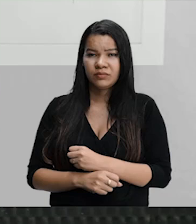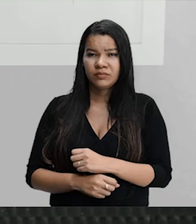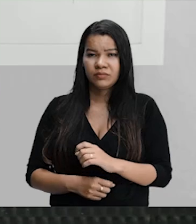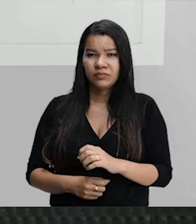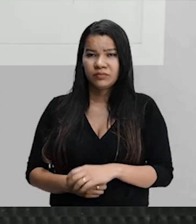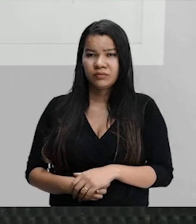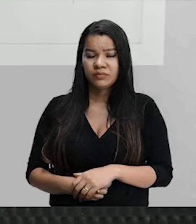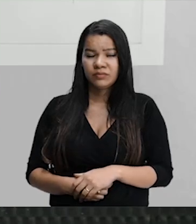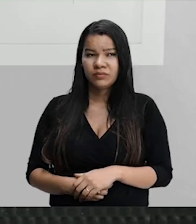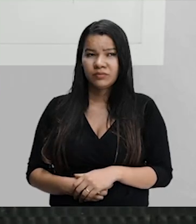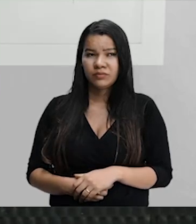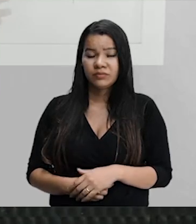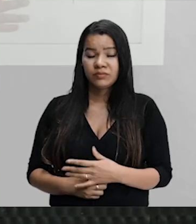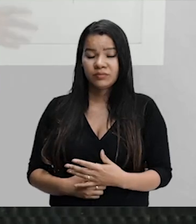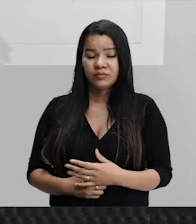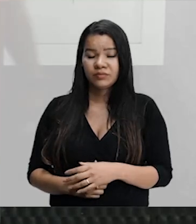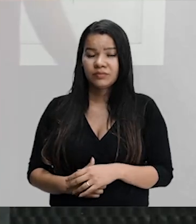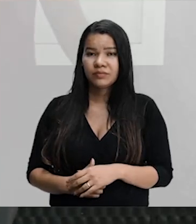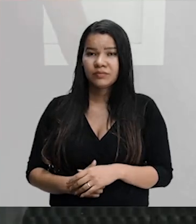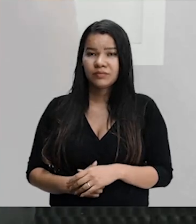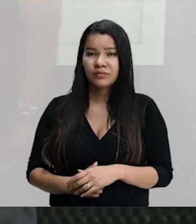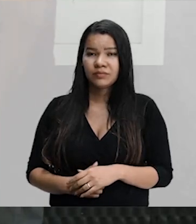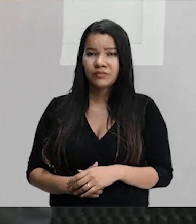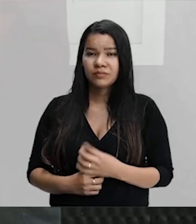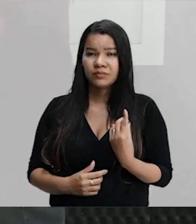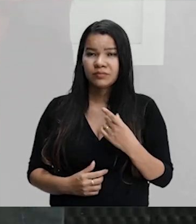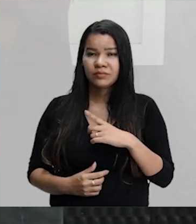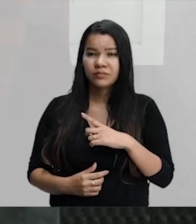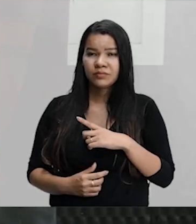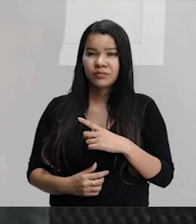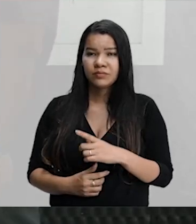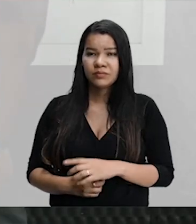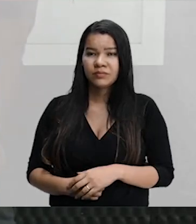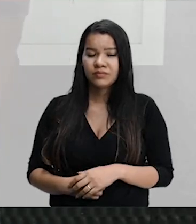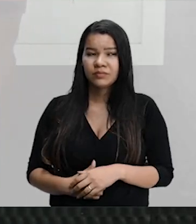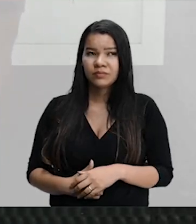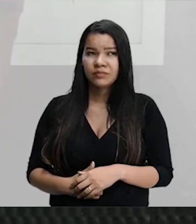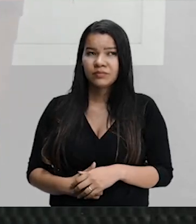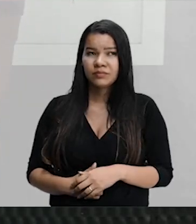tá ok? Então é o seguinte. Então nós temos aqui